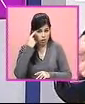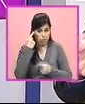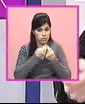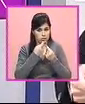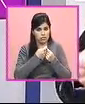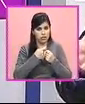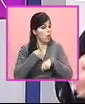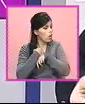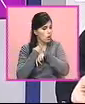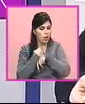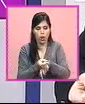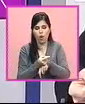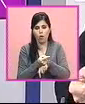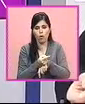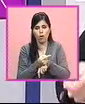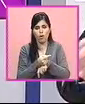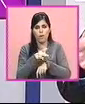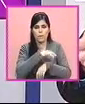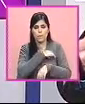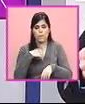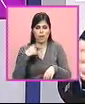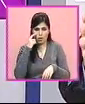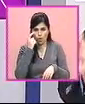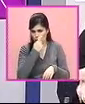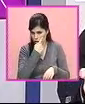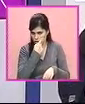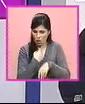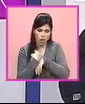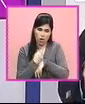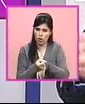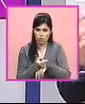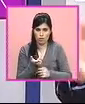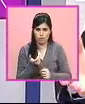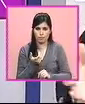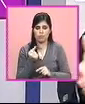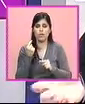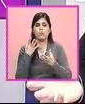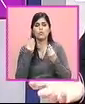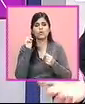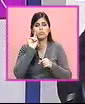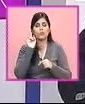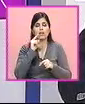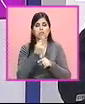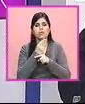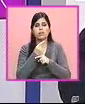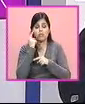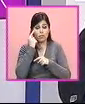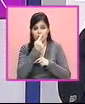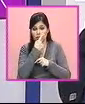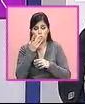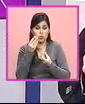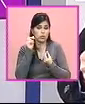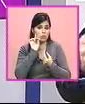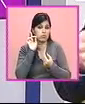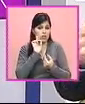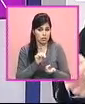mesmo ir logo a um oftalmologista. Claro, muito importante. E é muito importante porque a visão é um órgão nobre e